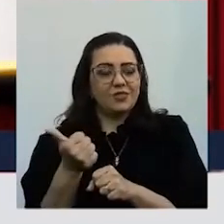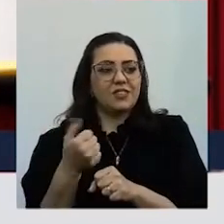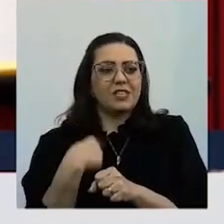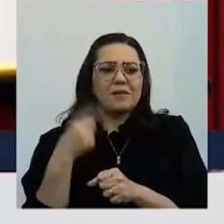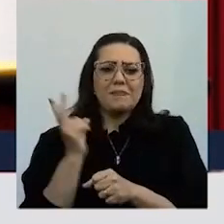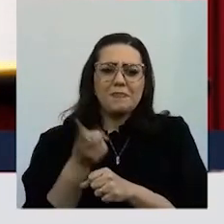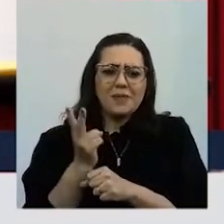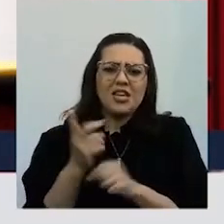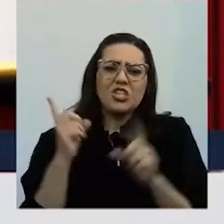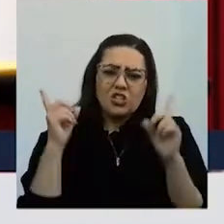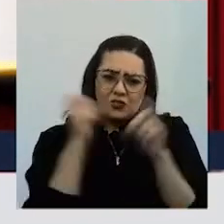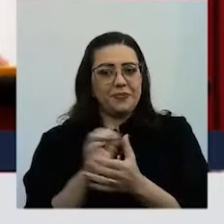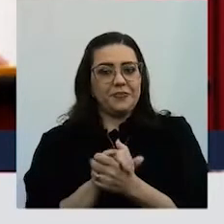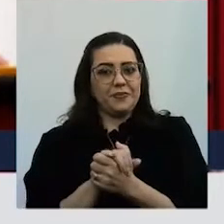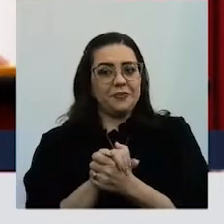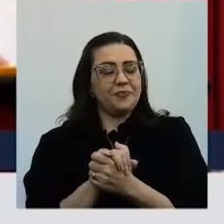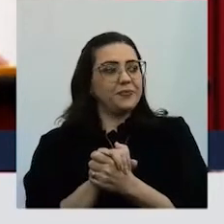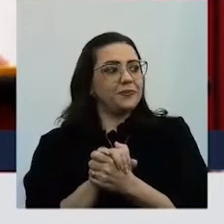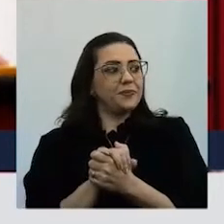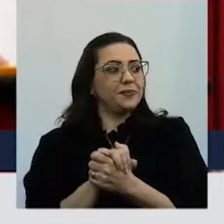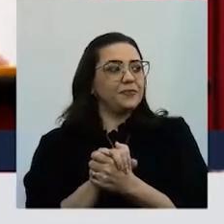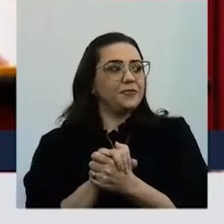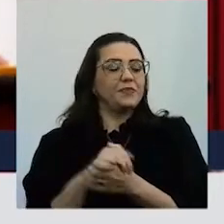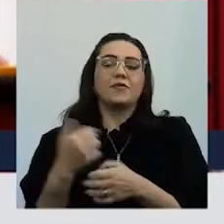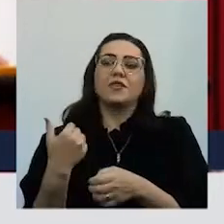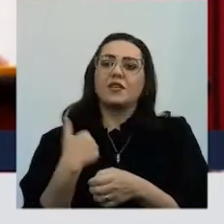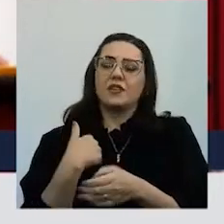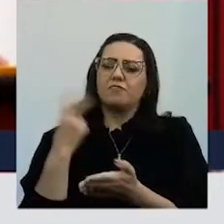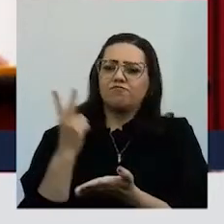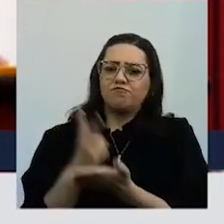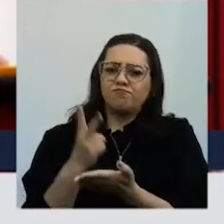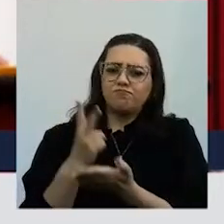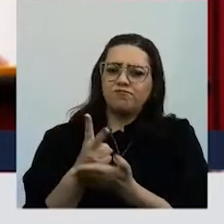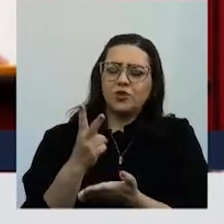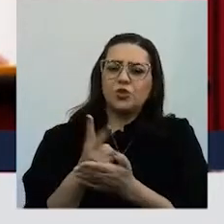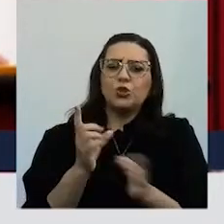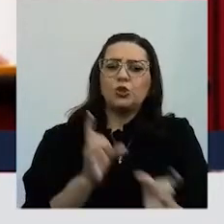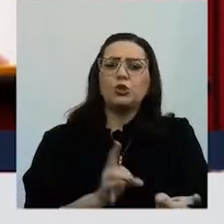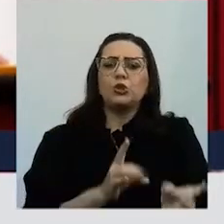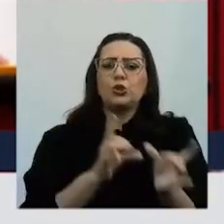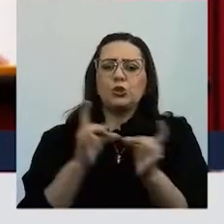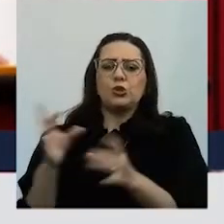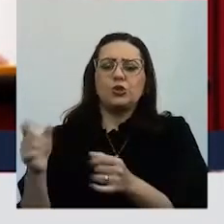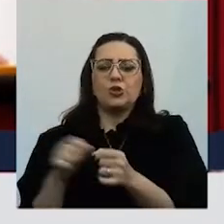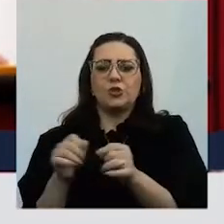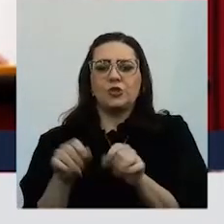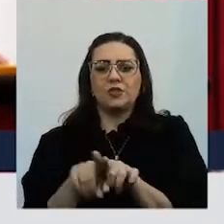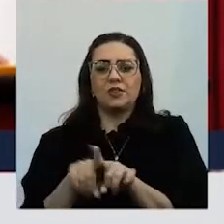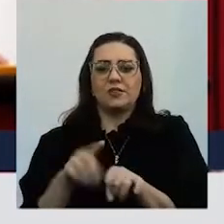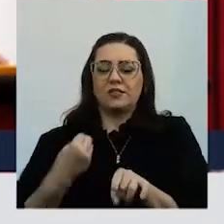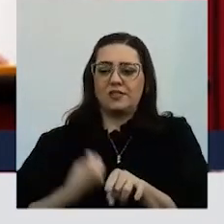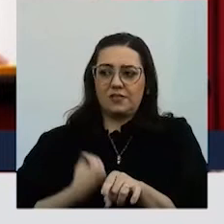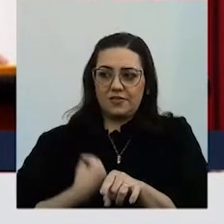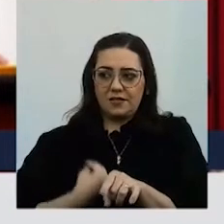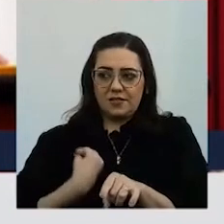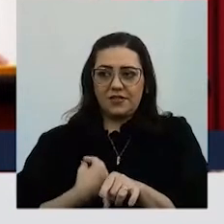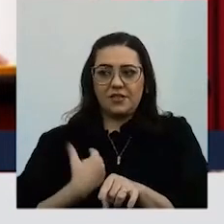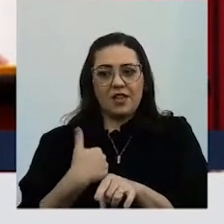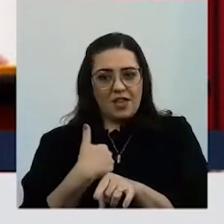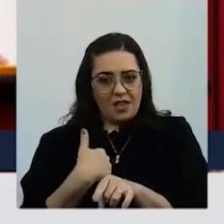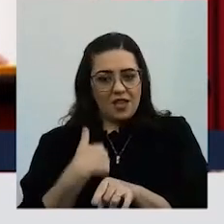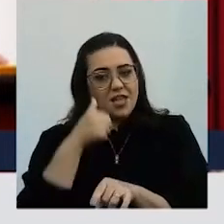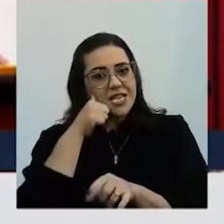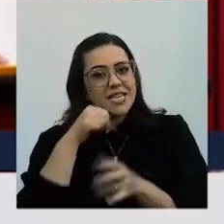com dificuldades, a gente sabe. Estarei todos os dias, no meu manual, no meu roteiro de vida, eu e a